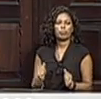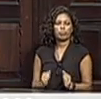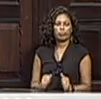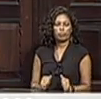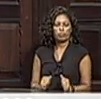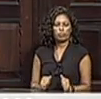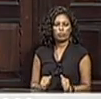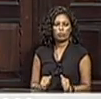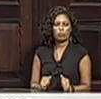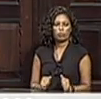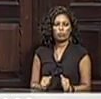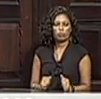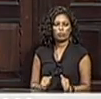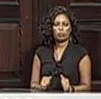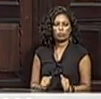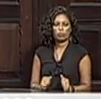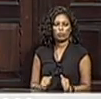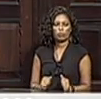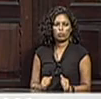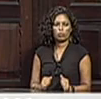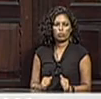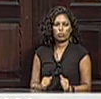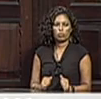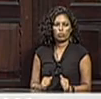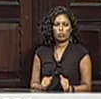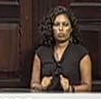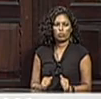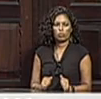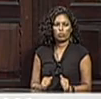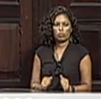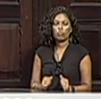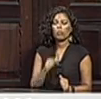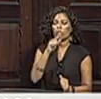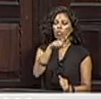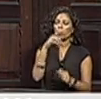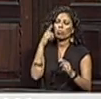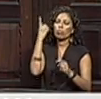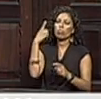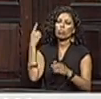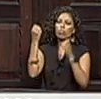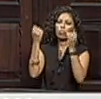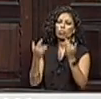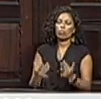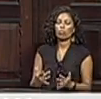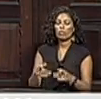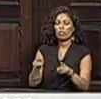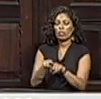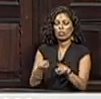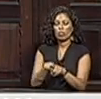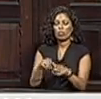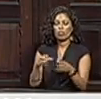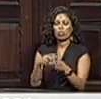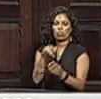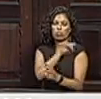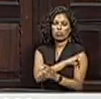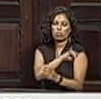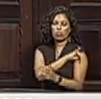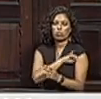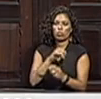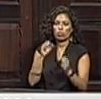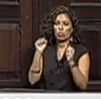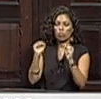mas estabelecendo um conjunto de pisos para as diversas categorias, e quem aprovou a lei não